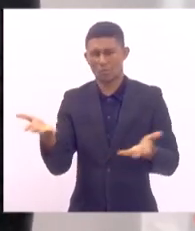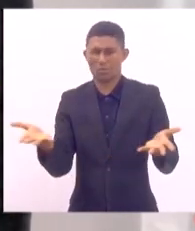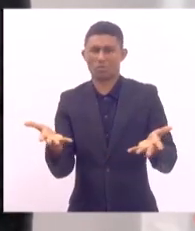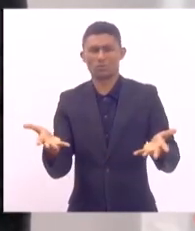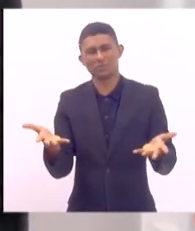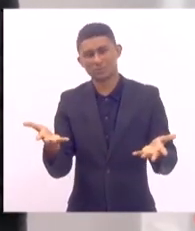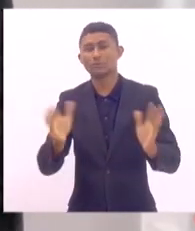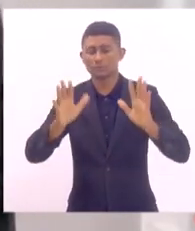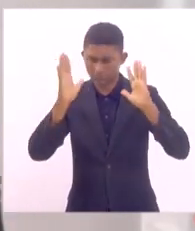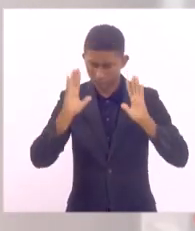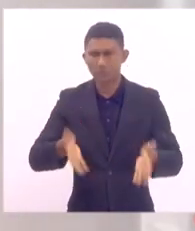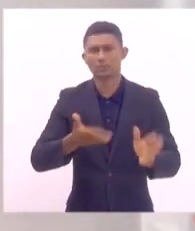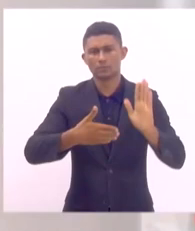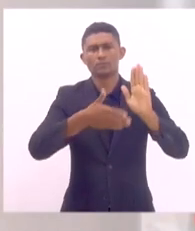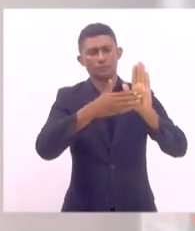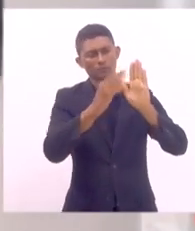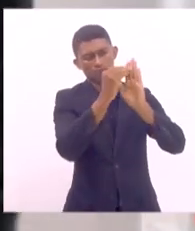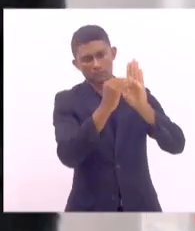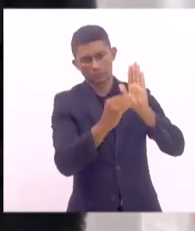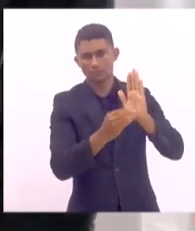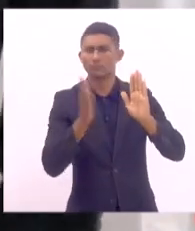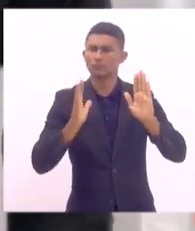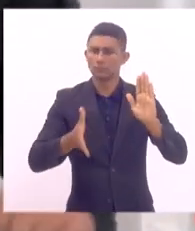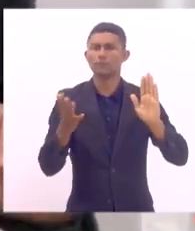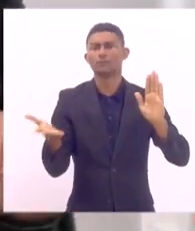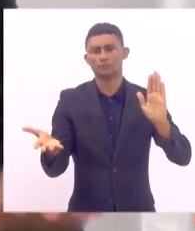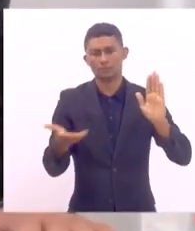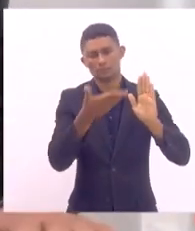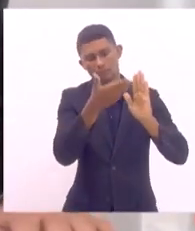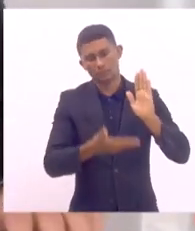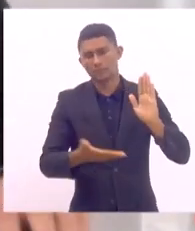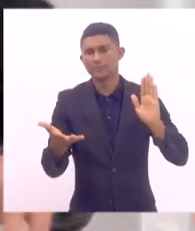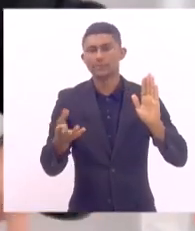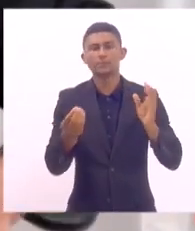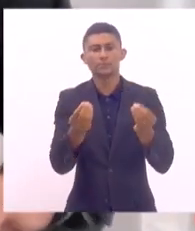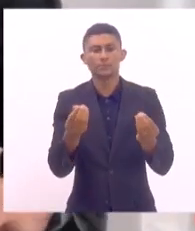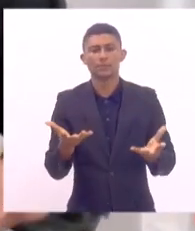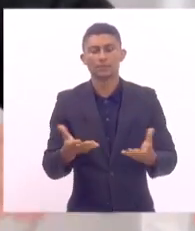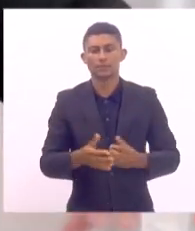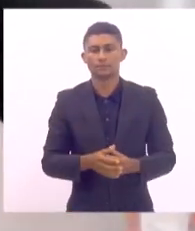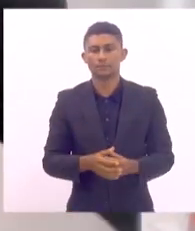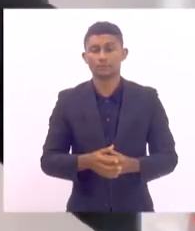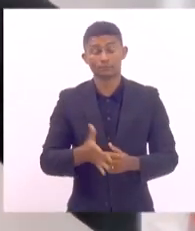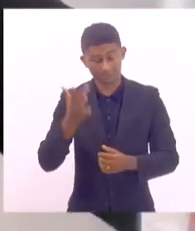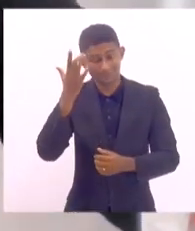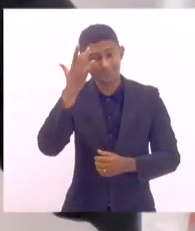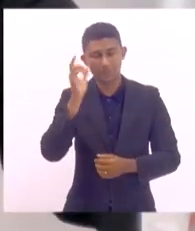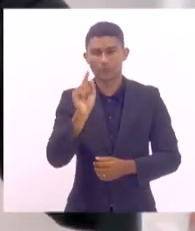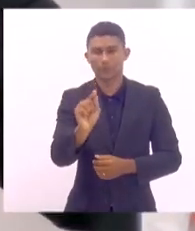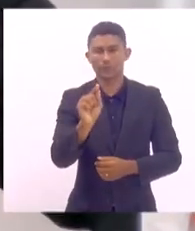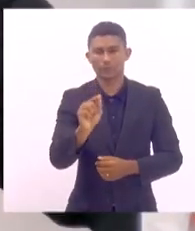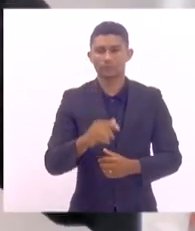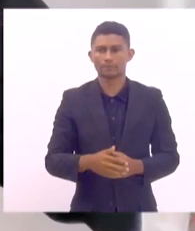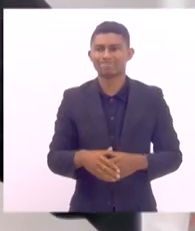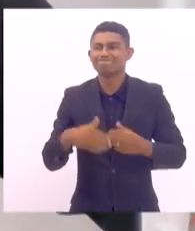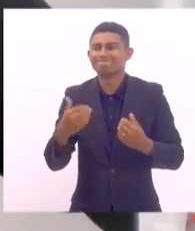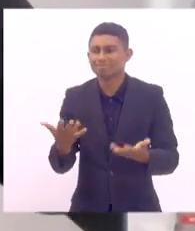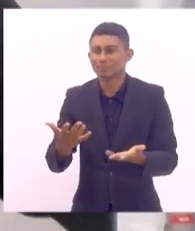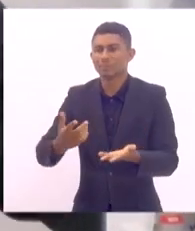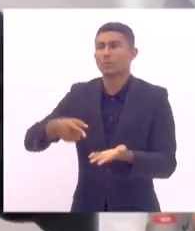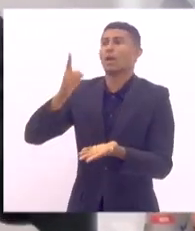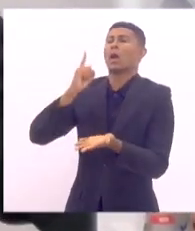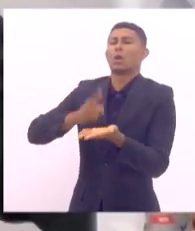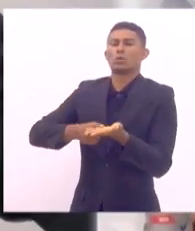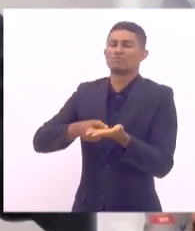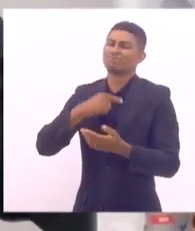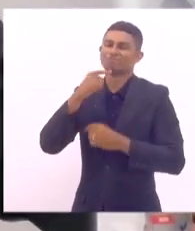Mas já está na pauta desse tanto, para que a gente possa ter... eu acho, doutor Serginho, de novo, não dá para fazer esse acordo,